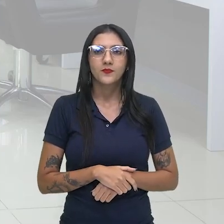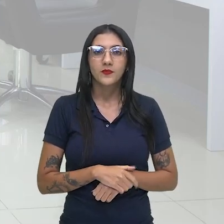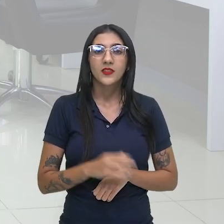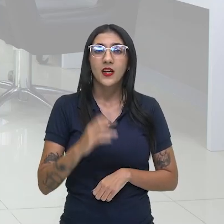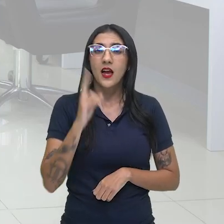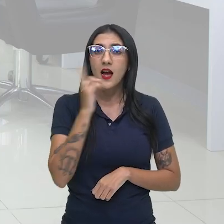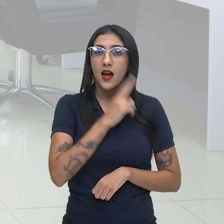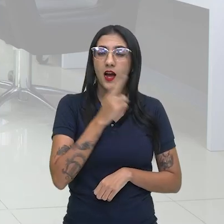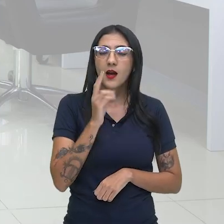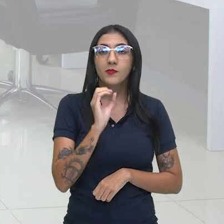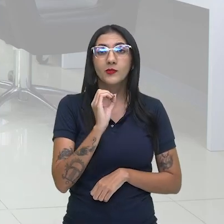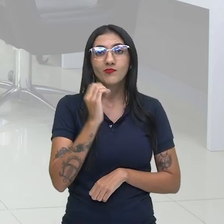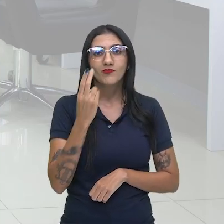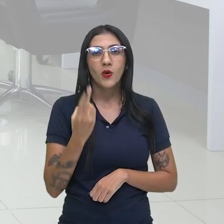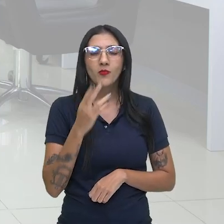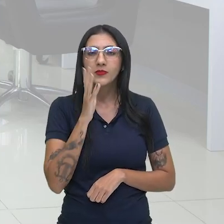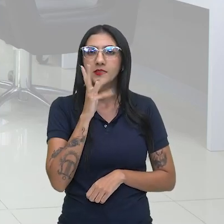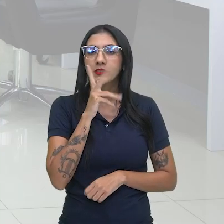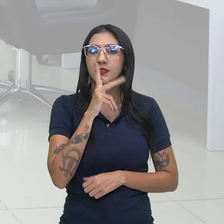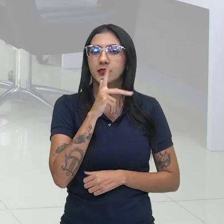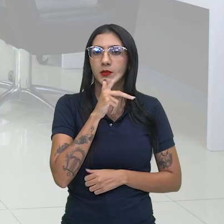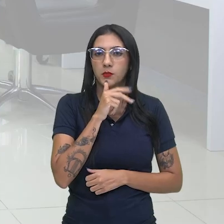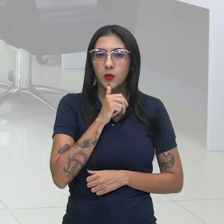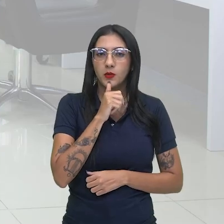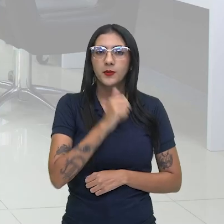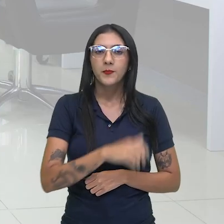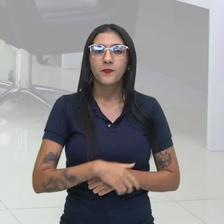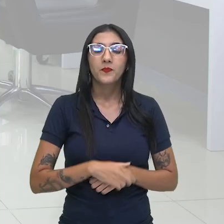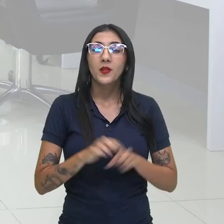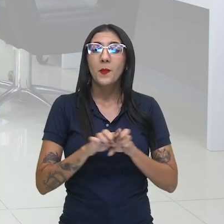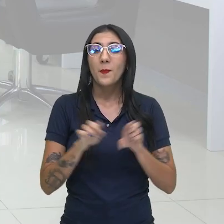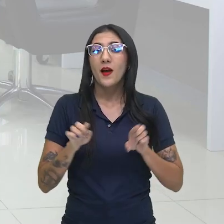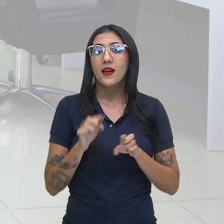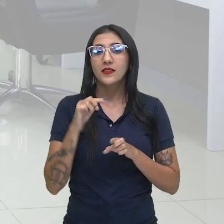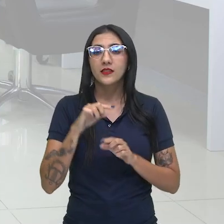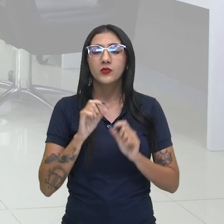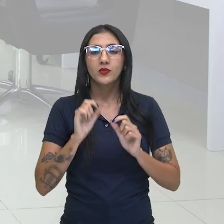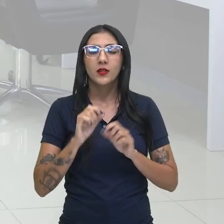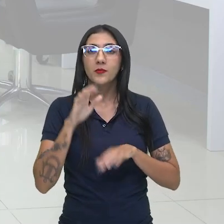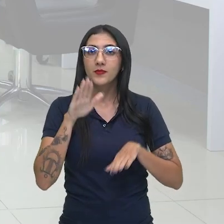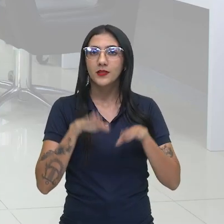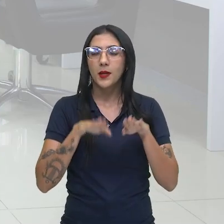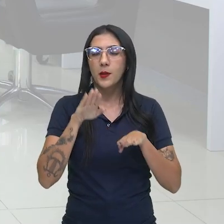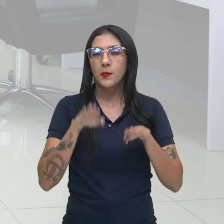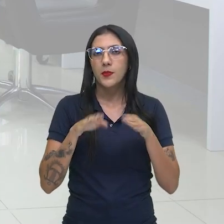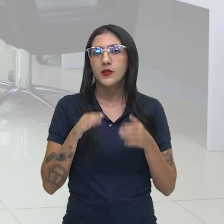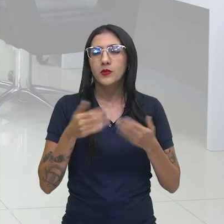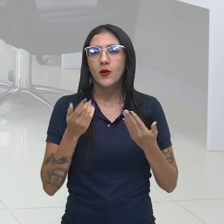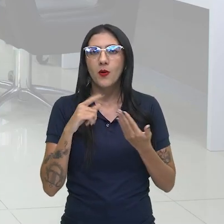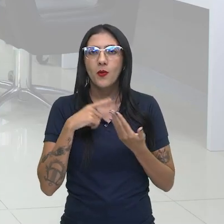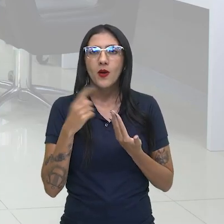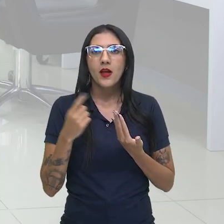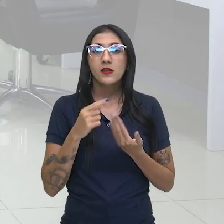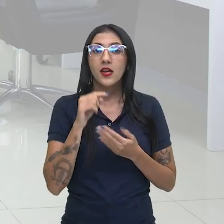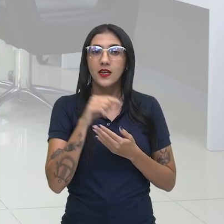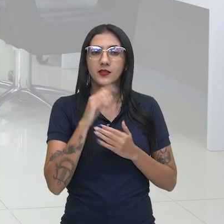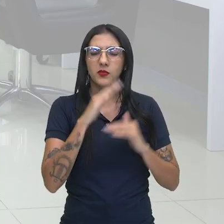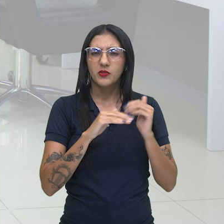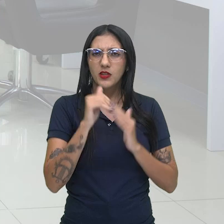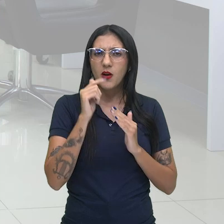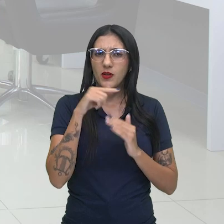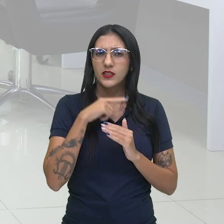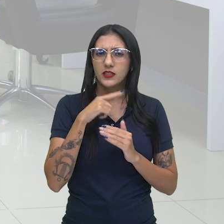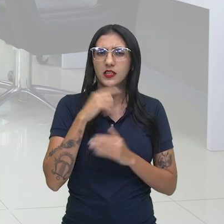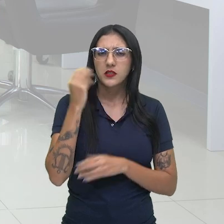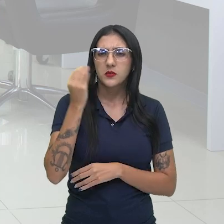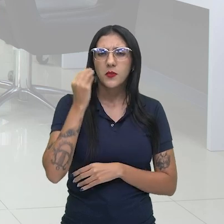ou lentamente. Isso aí, gente, depende do seu cabeleireiro,